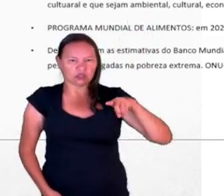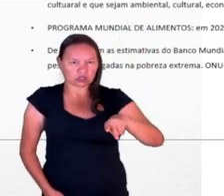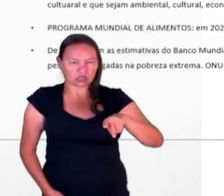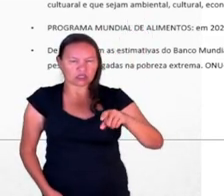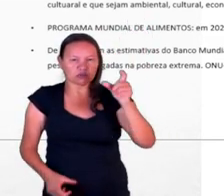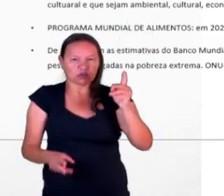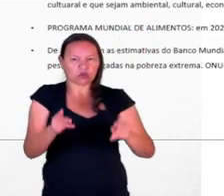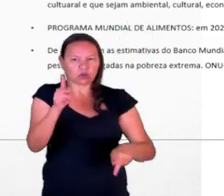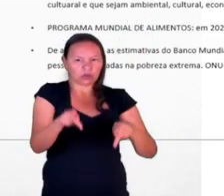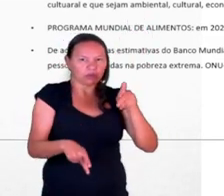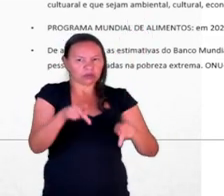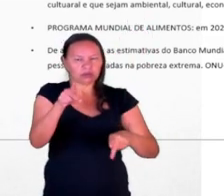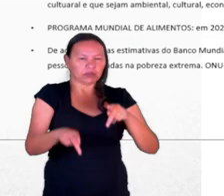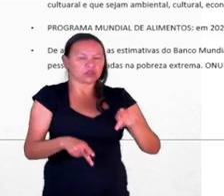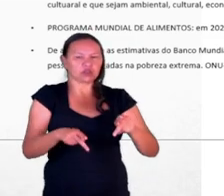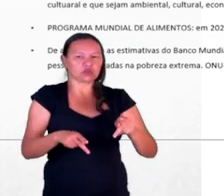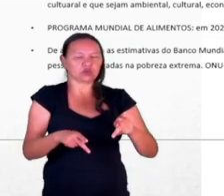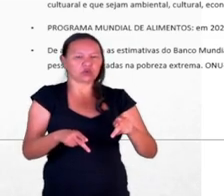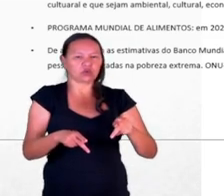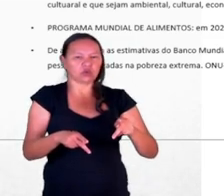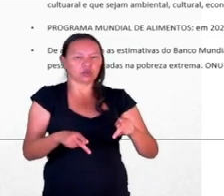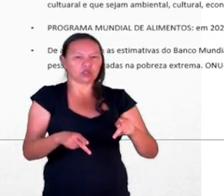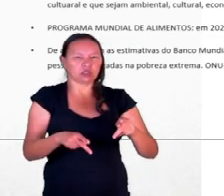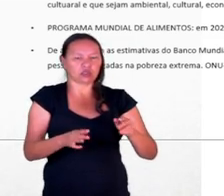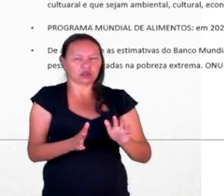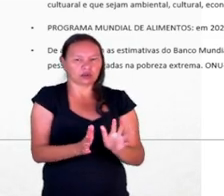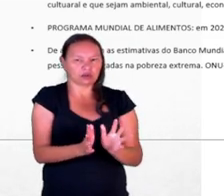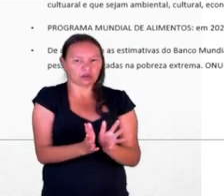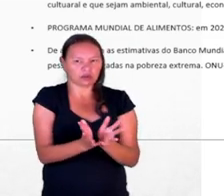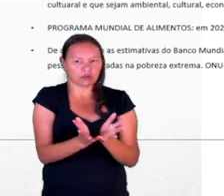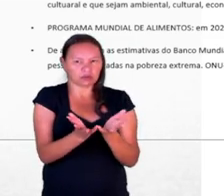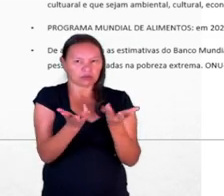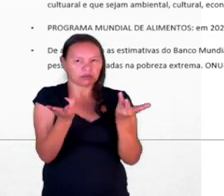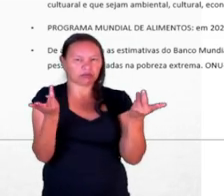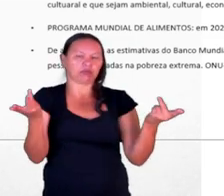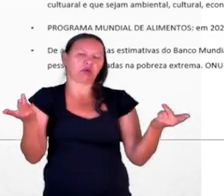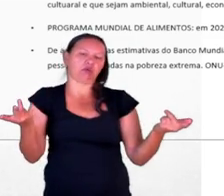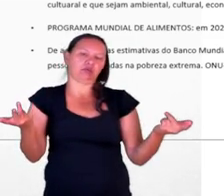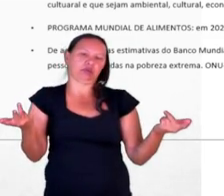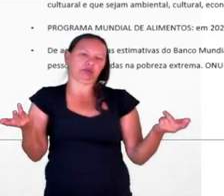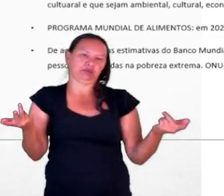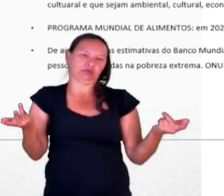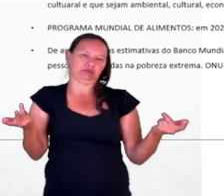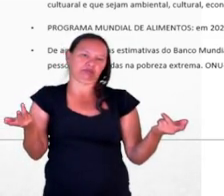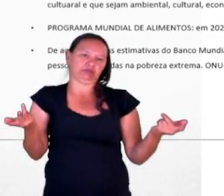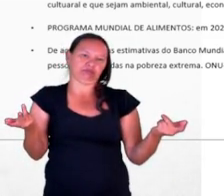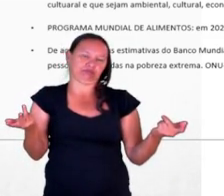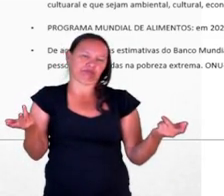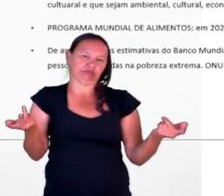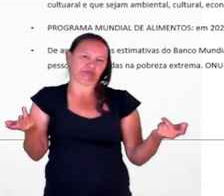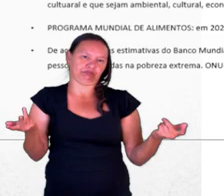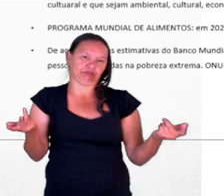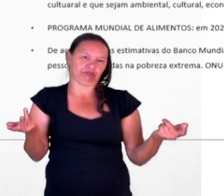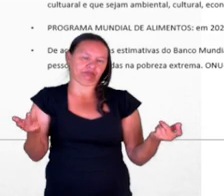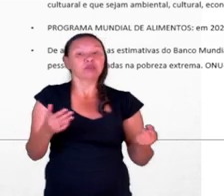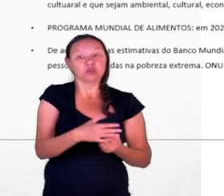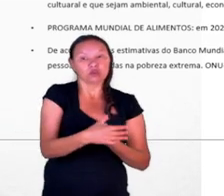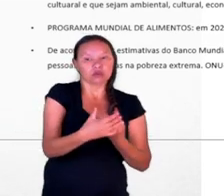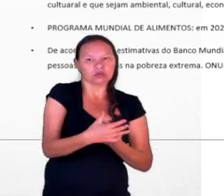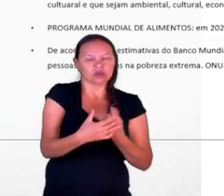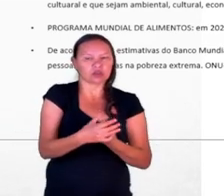pobreza como aconteceu recente ente em virtude das altas alta das altas